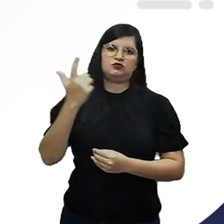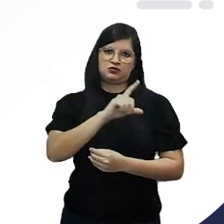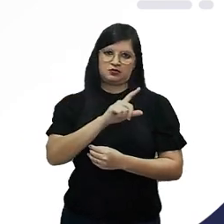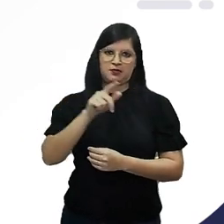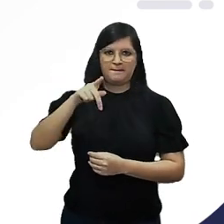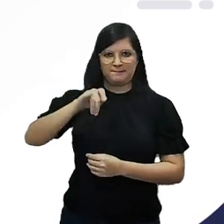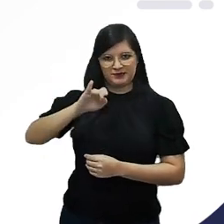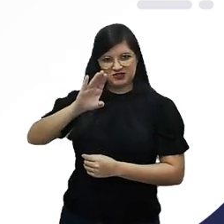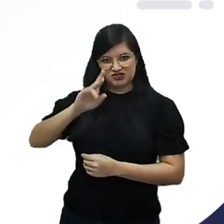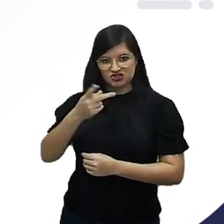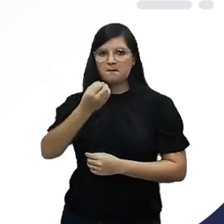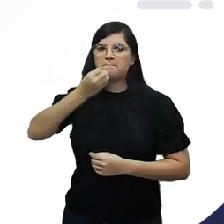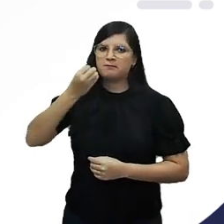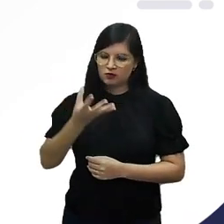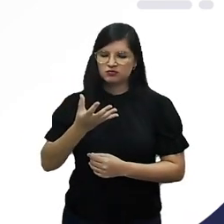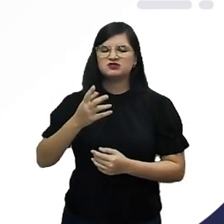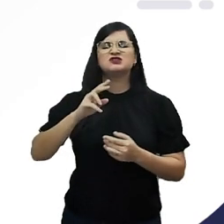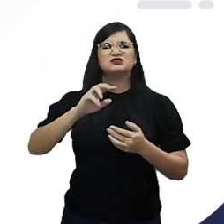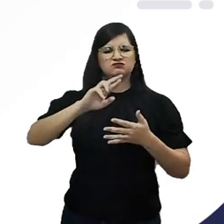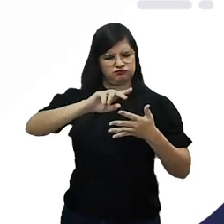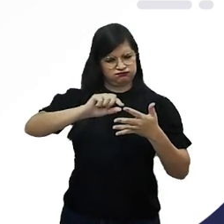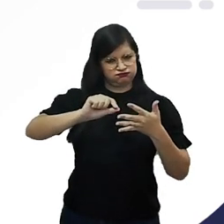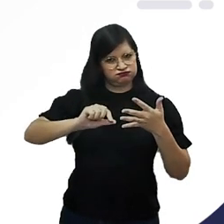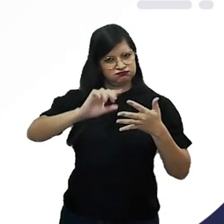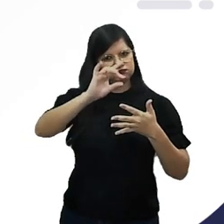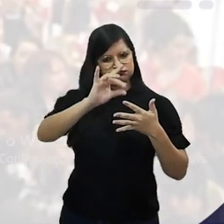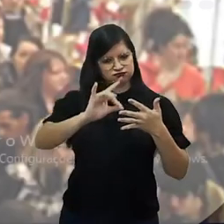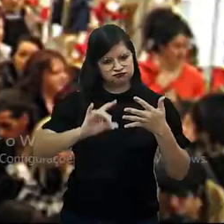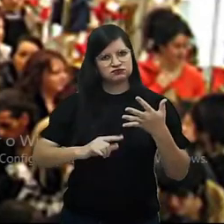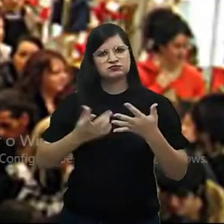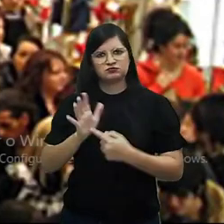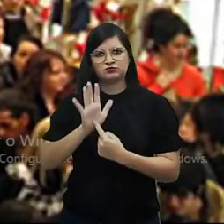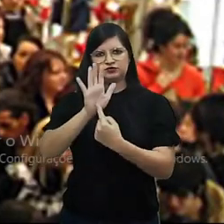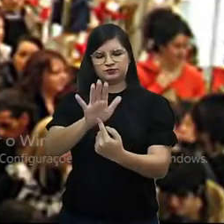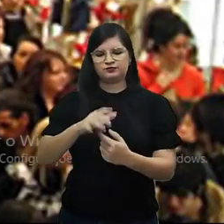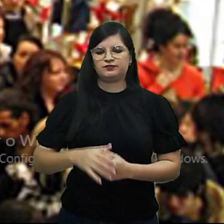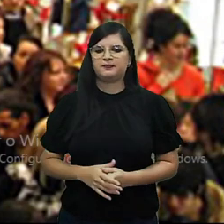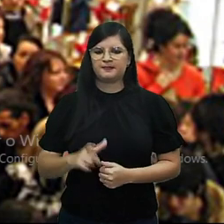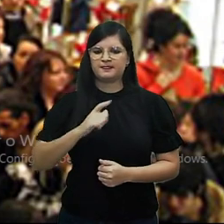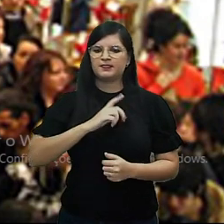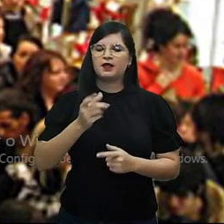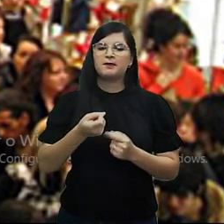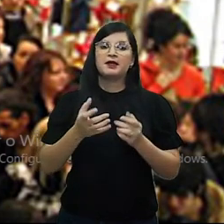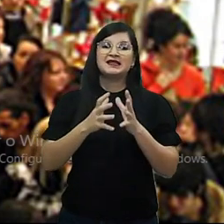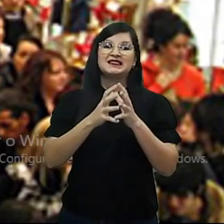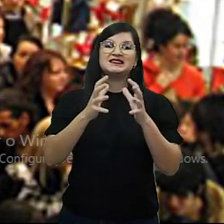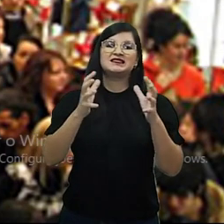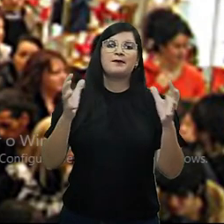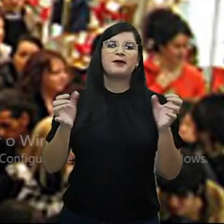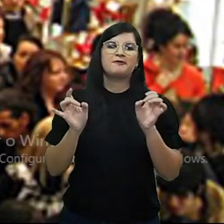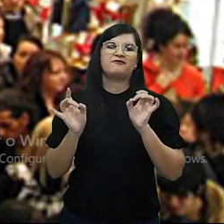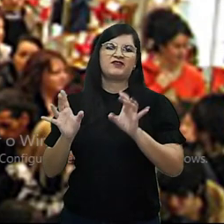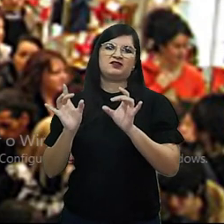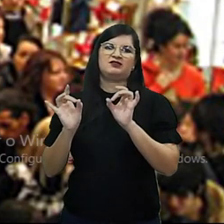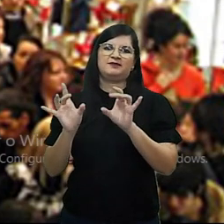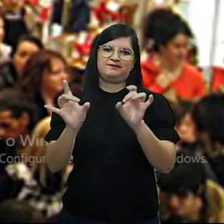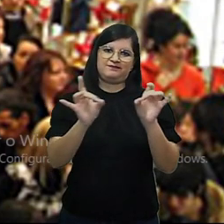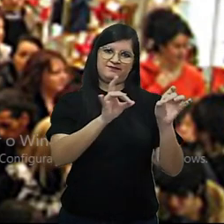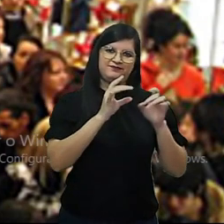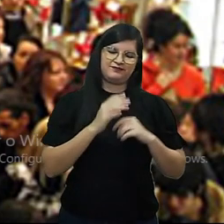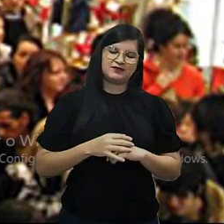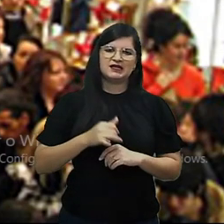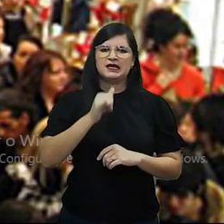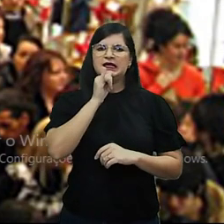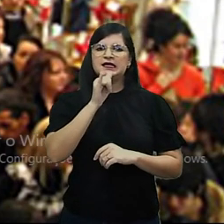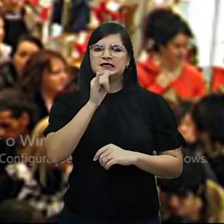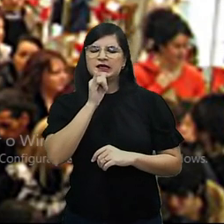pitch, ele sempre vai trazer esses elementos. E aí você traz também o tamanho de mercado. Por exemplo, imagine que você está querendo